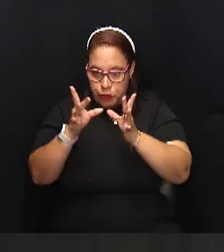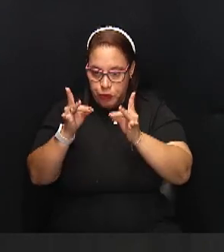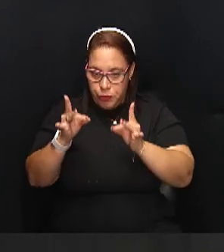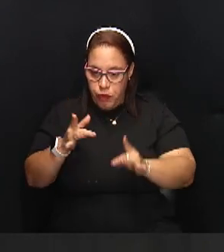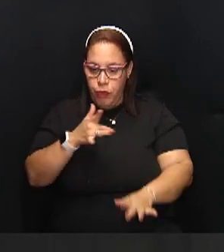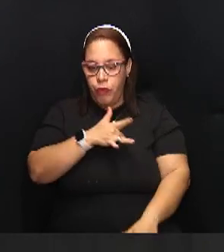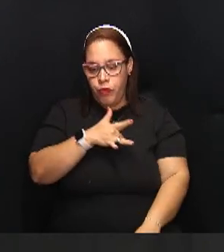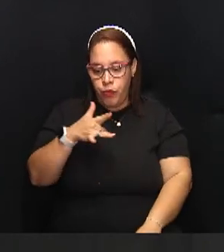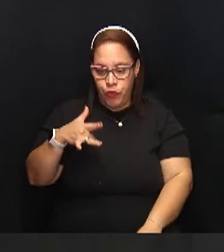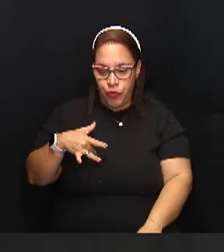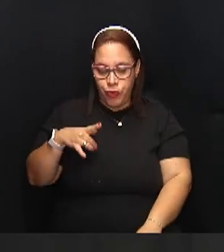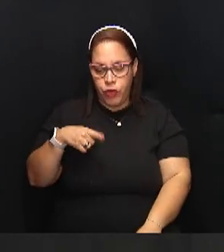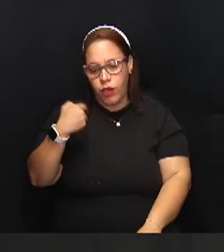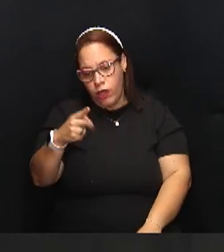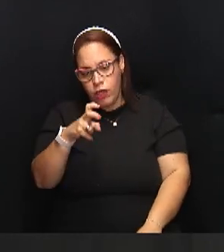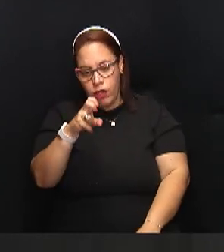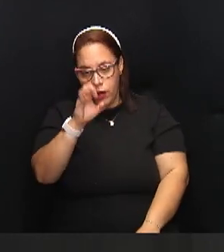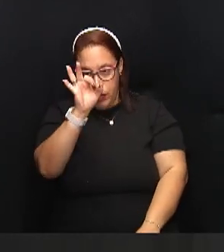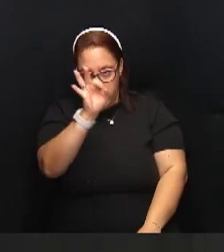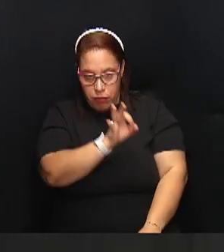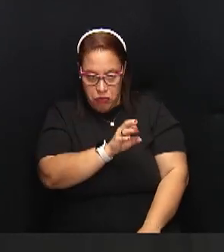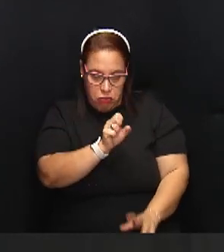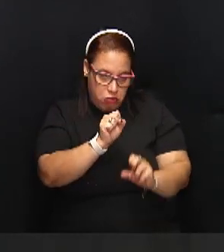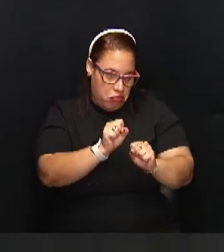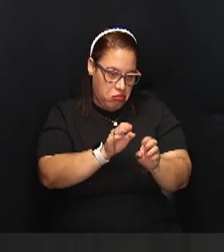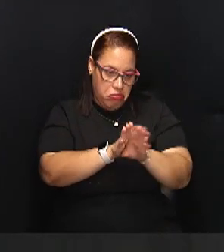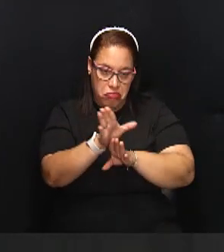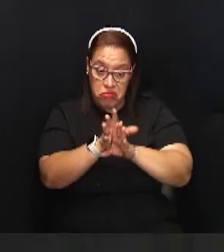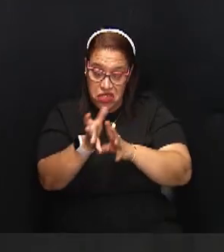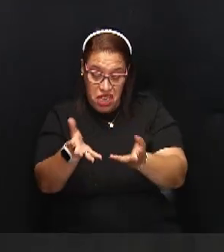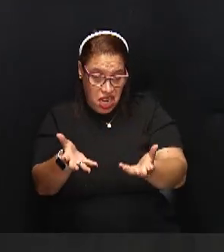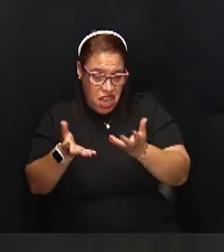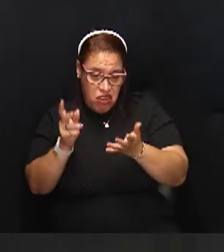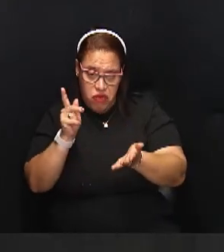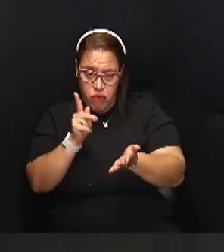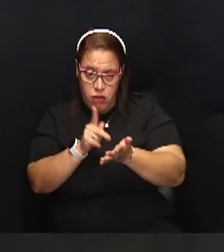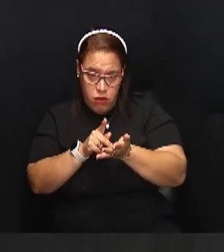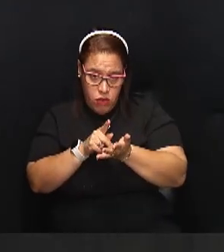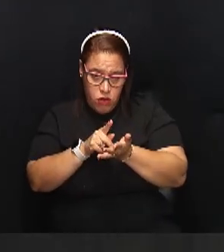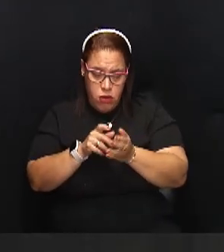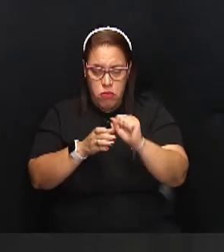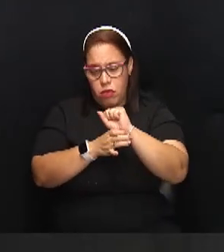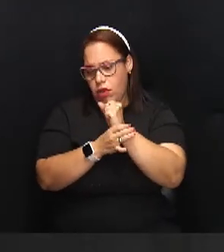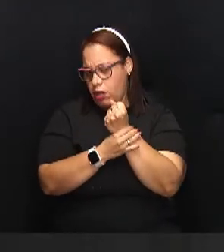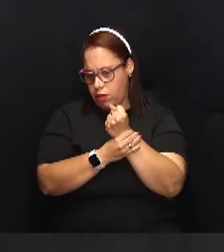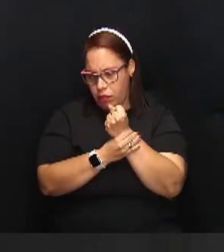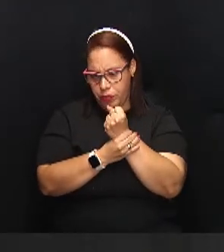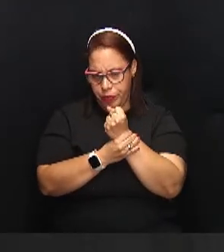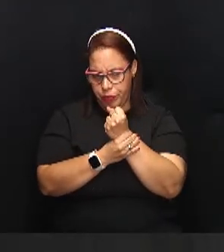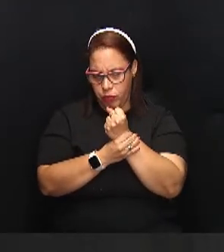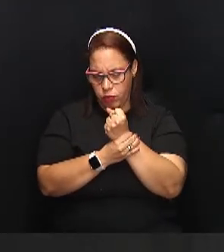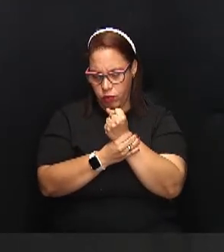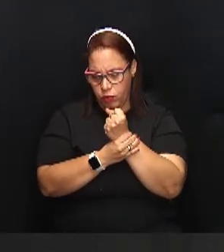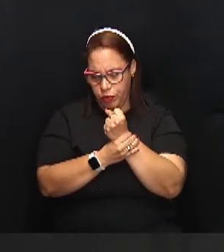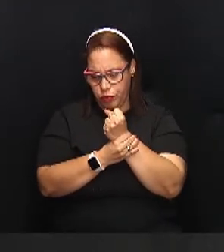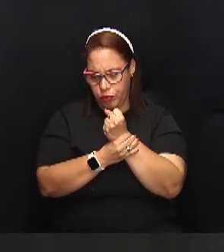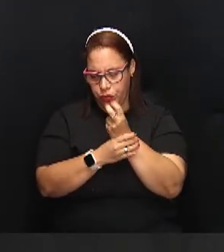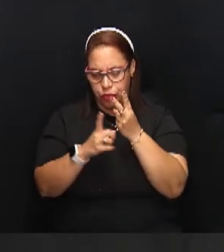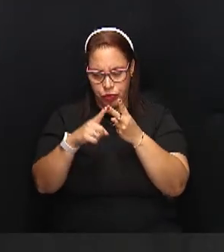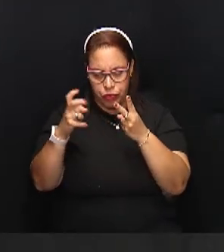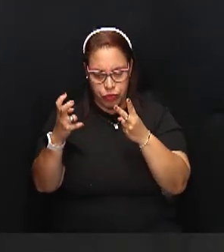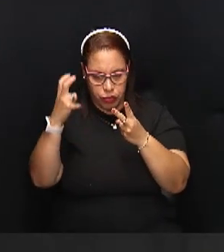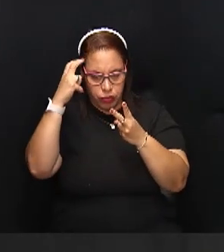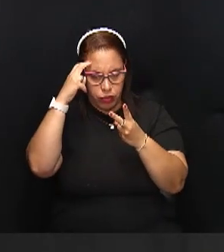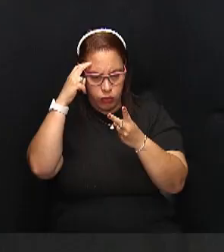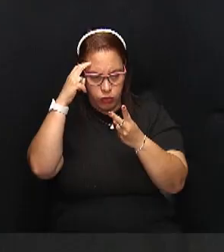área de saúde, e os outros 50% ele pode destinar para aquilo que ele quiser. Pode ser segurança, pode ser